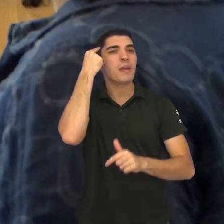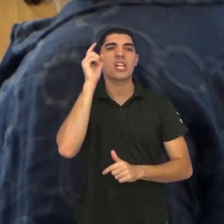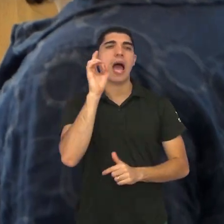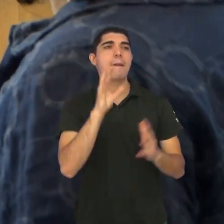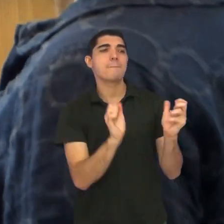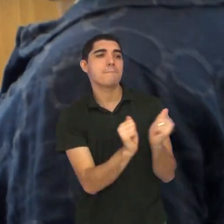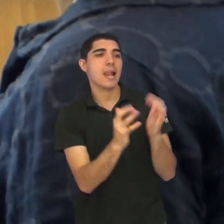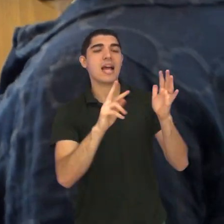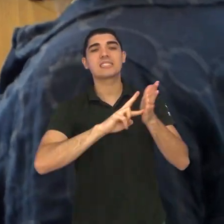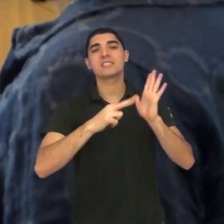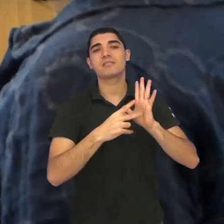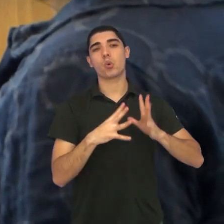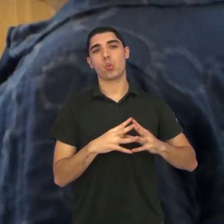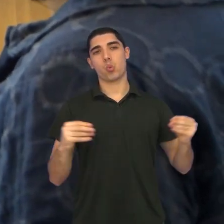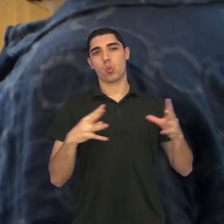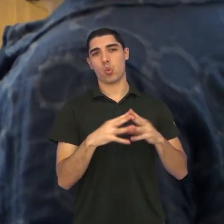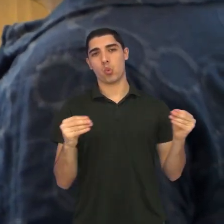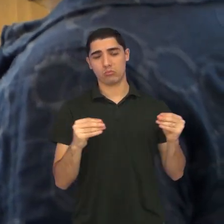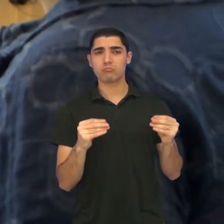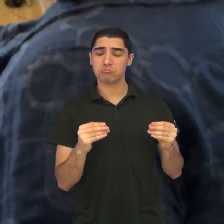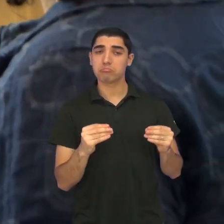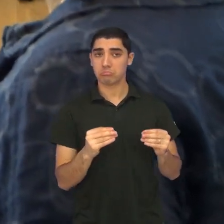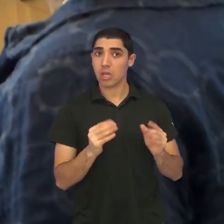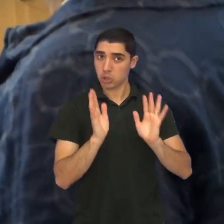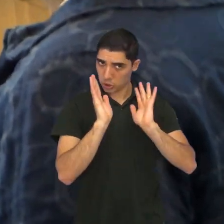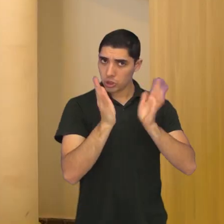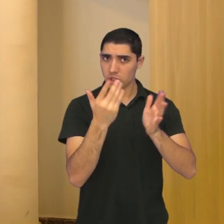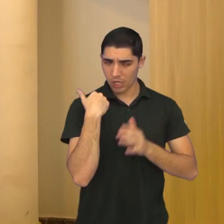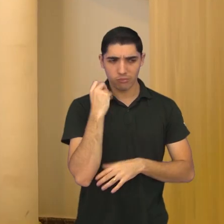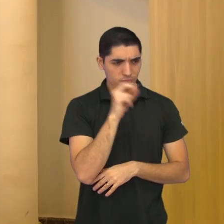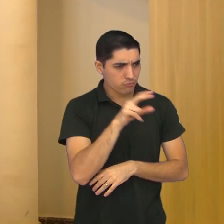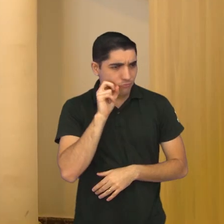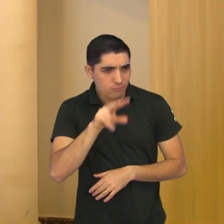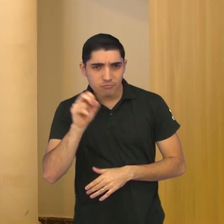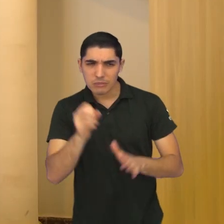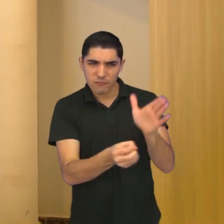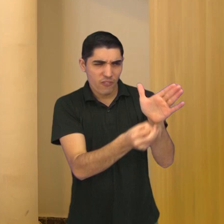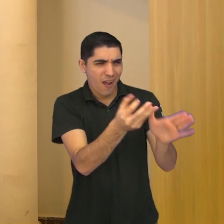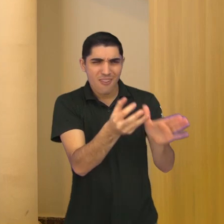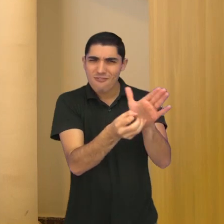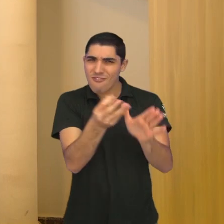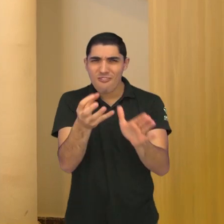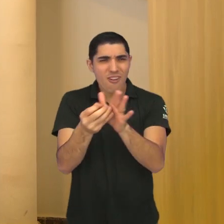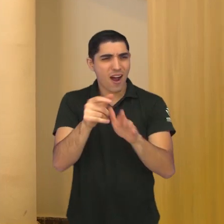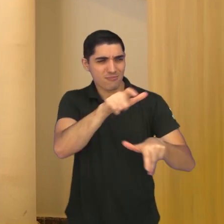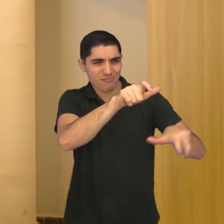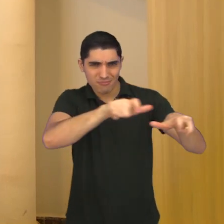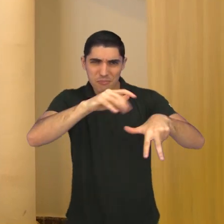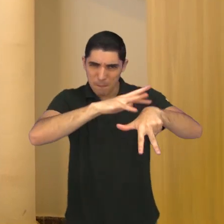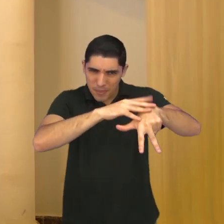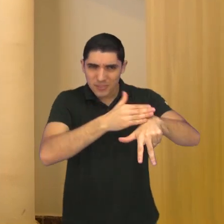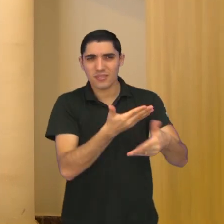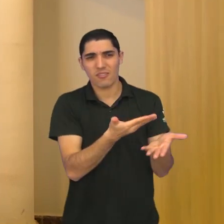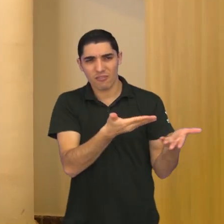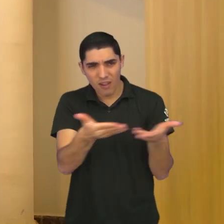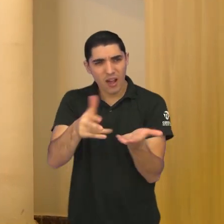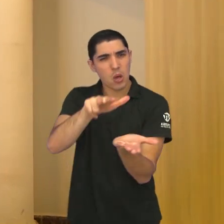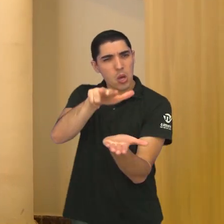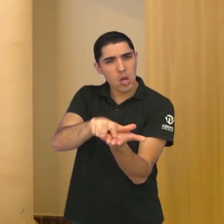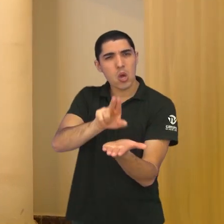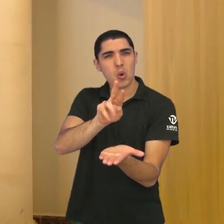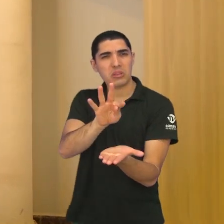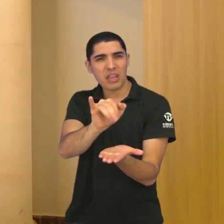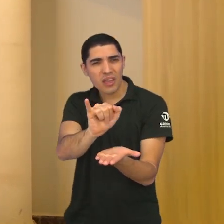pensam na cura. Teve inúmeras vezes, né, que pacientes entram na UTI, né, e